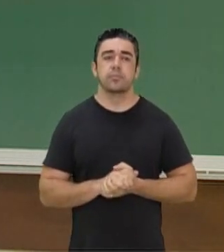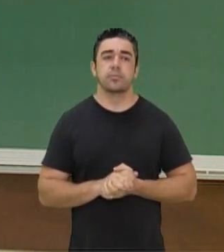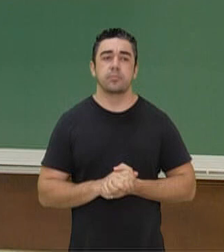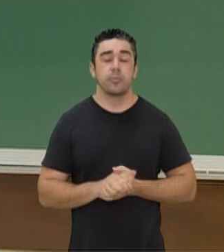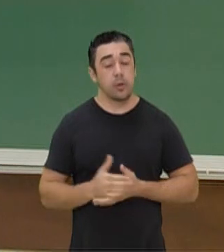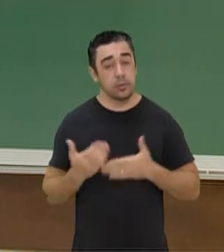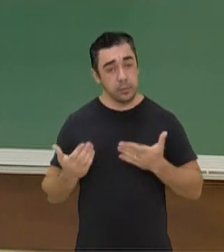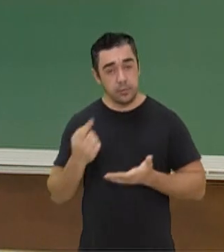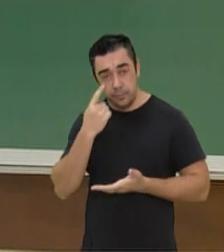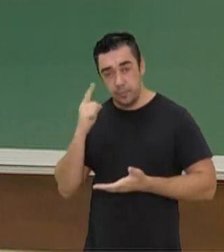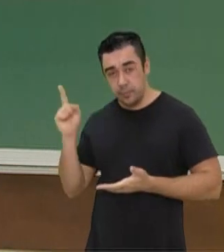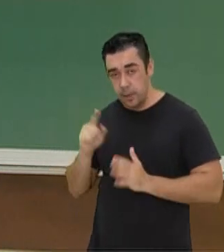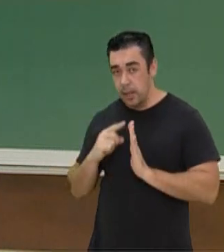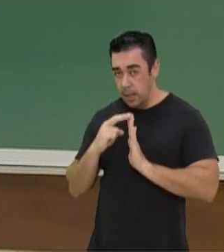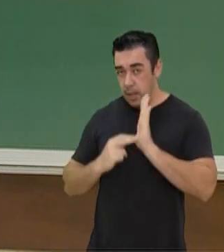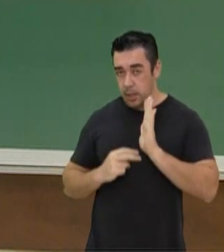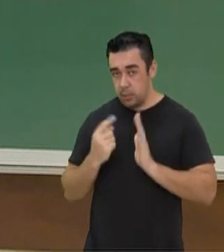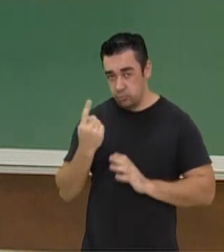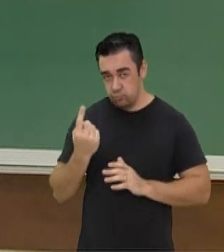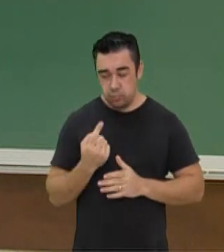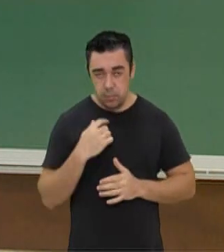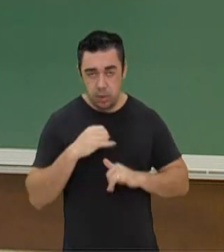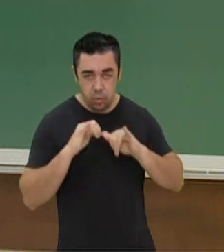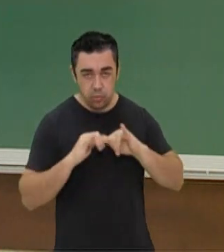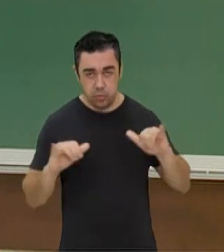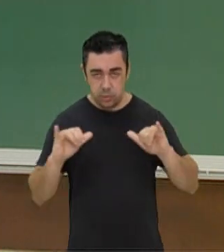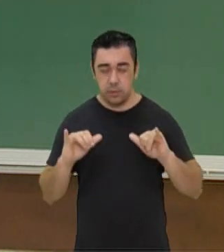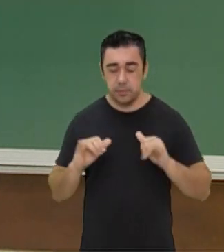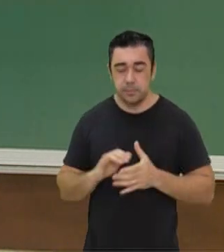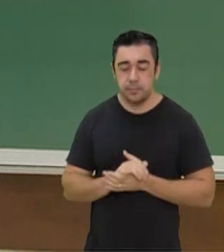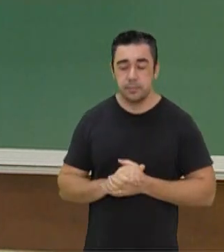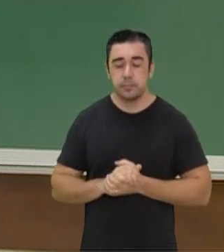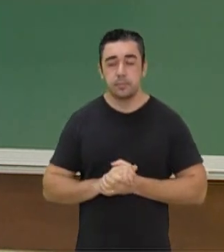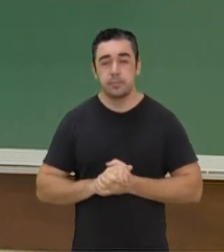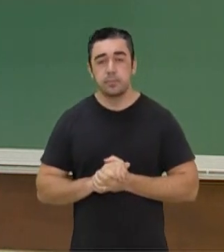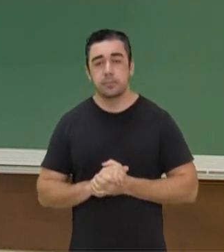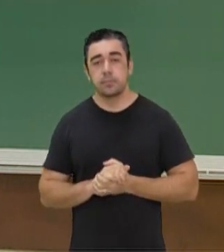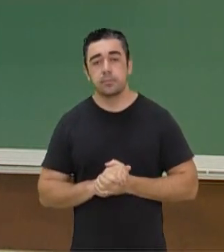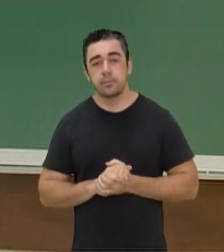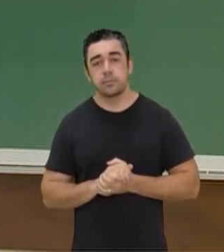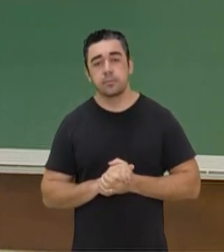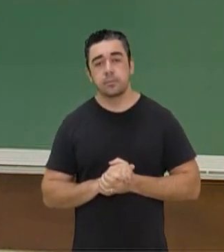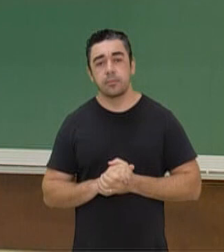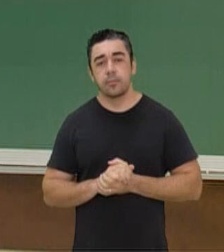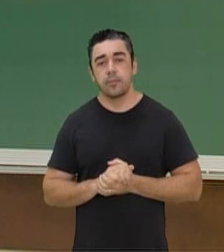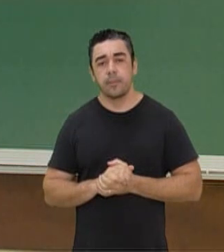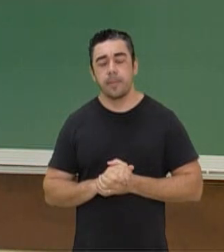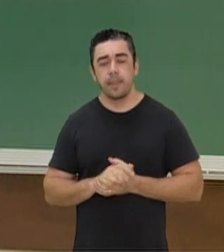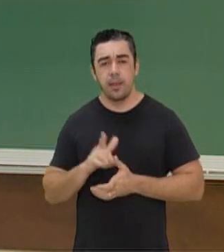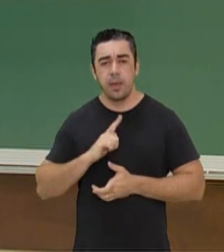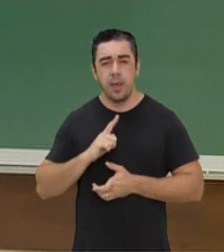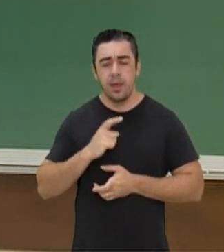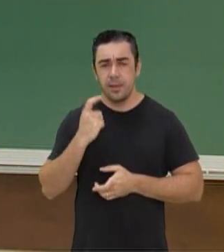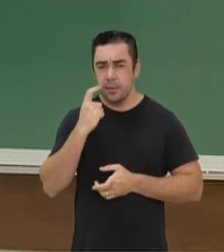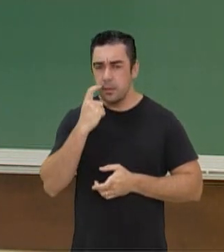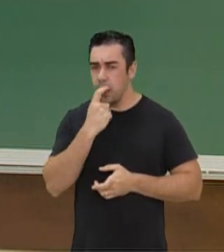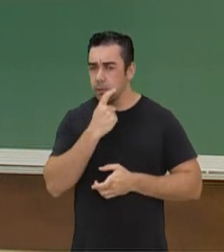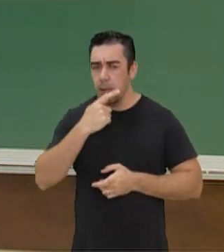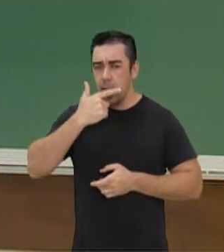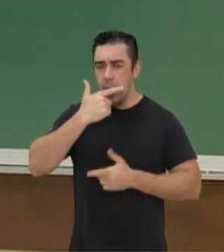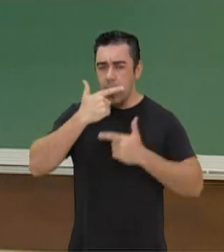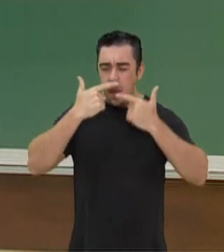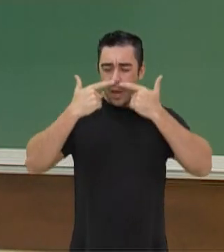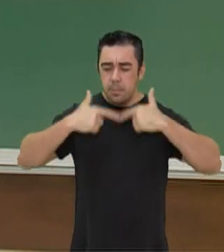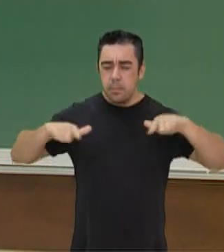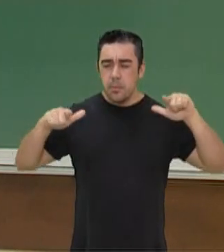Então vamos lá, vamos ler um fragmentozinho de uma reportagem, né? Que são dentes limpinhos. Lembrando